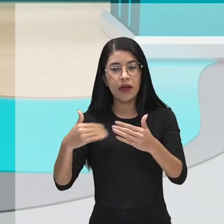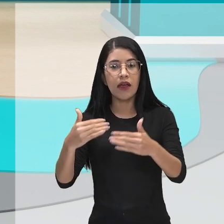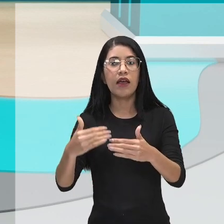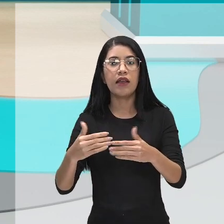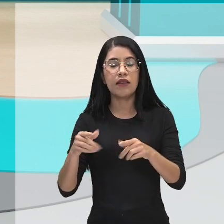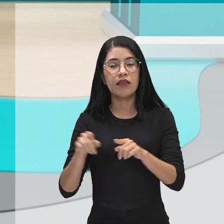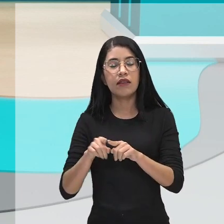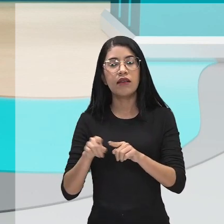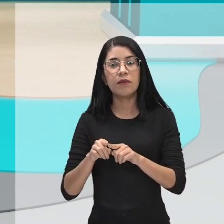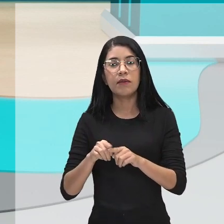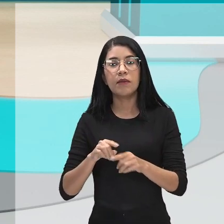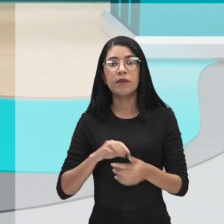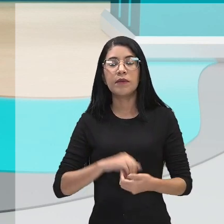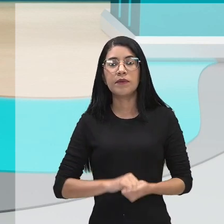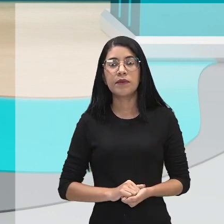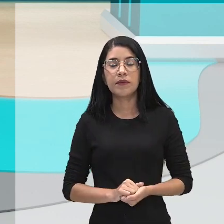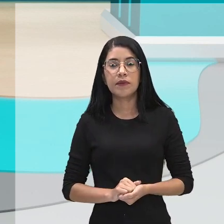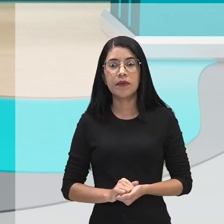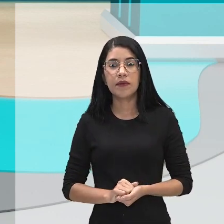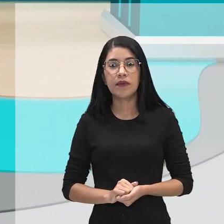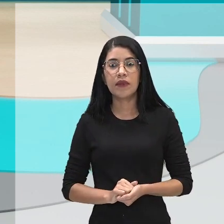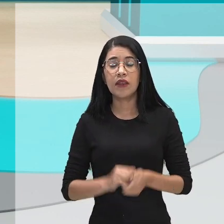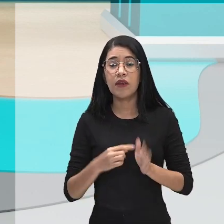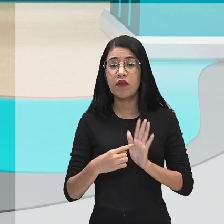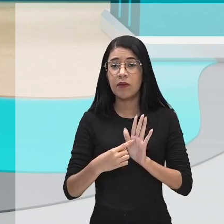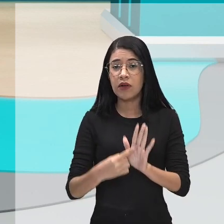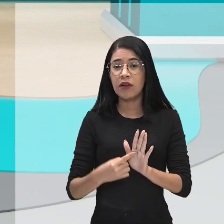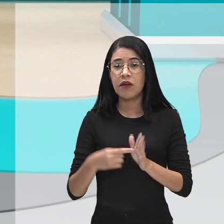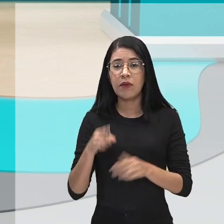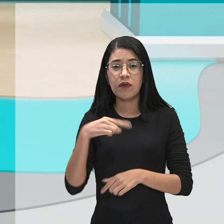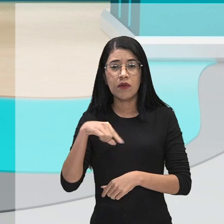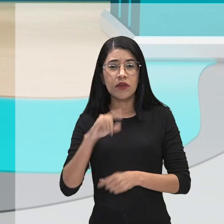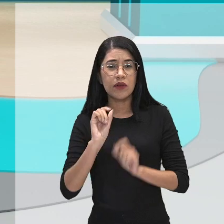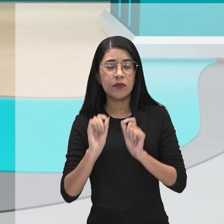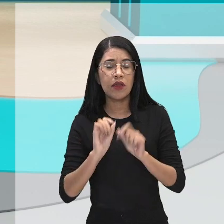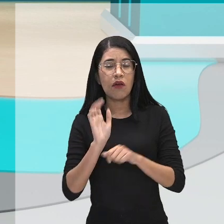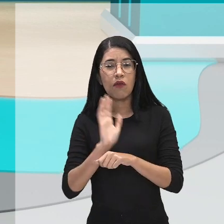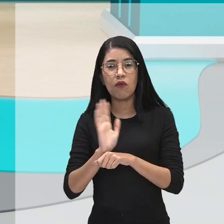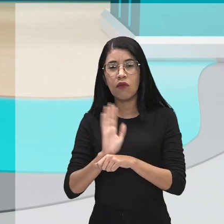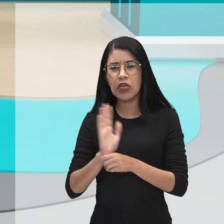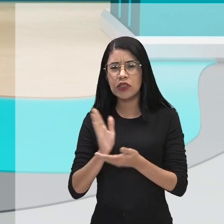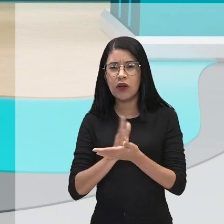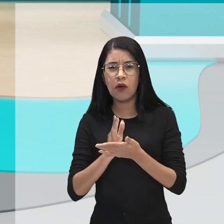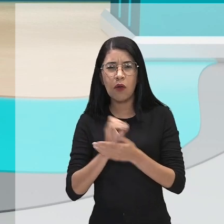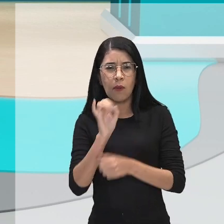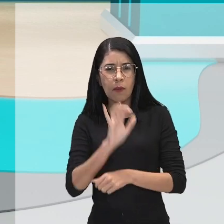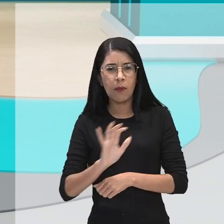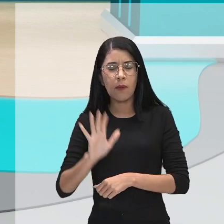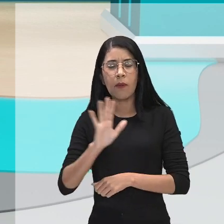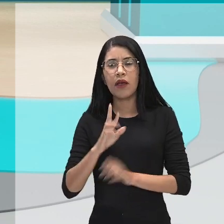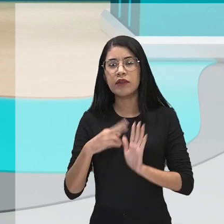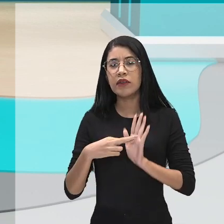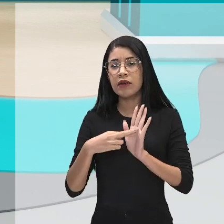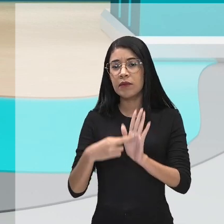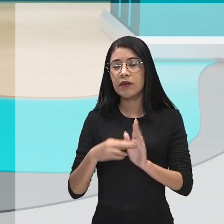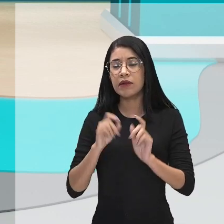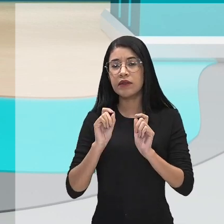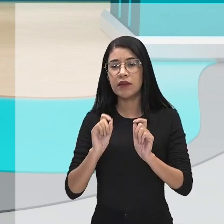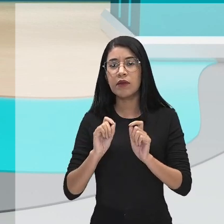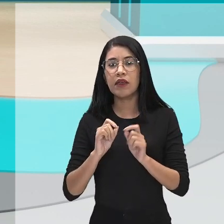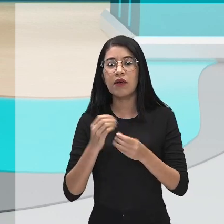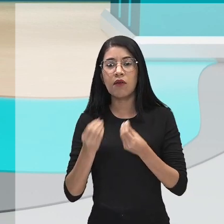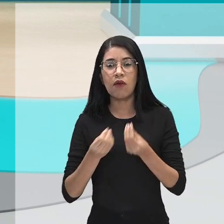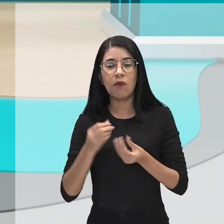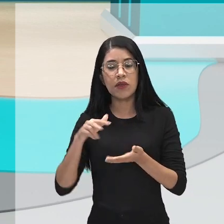da história. Eu trouxe para vocês, elaborei para vocês, um vídeo de algumas imagens que apresentam essa questão